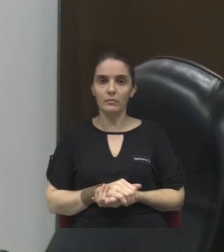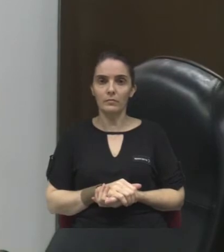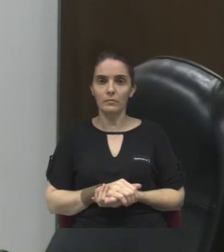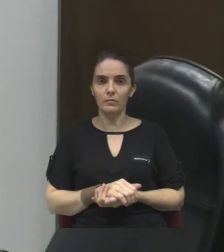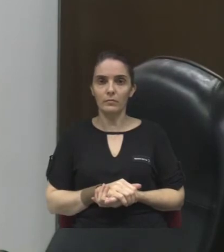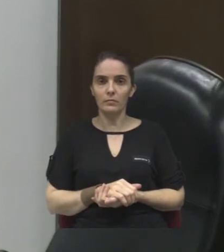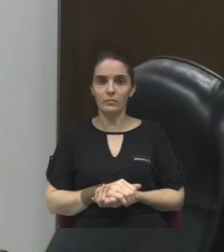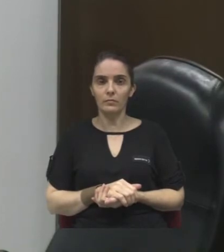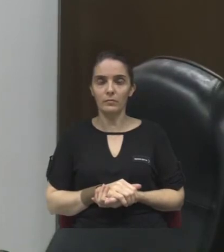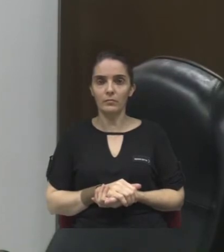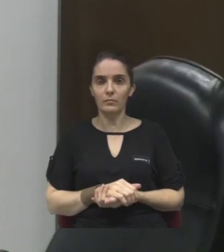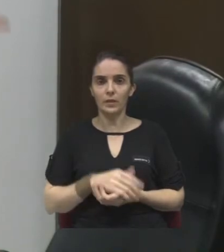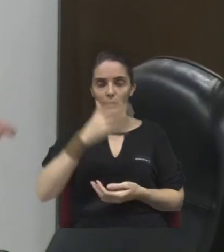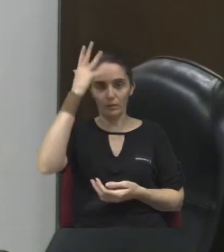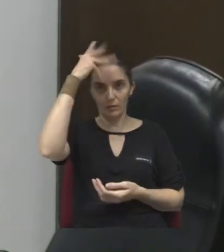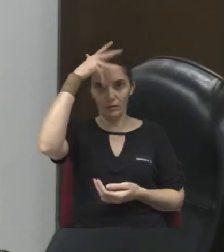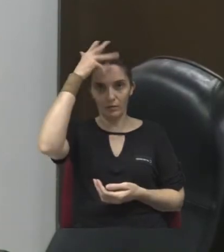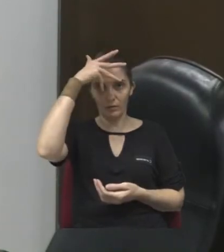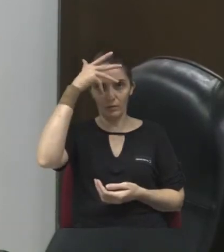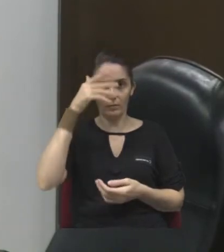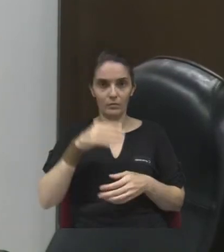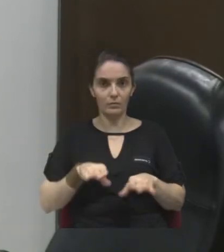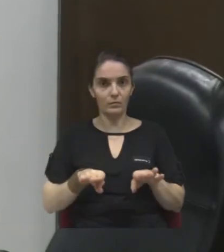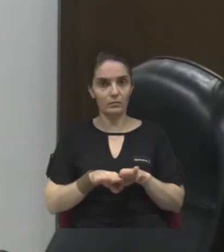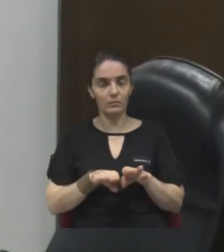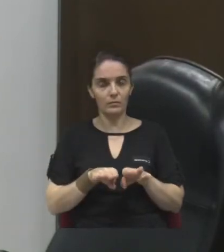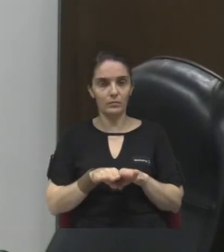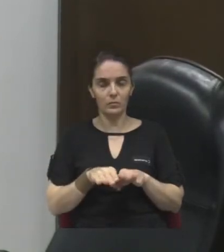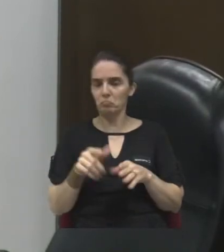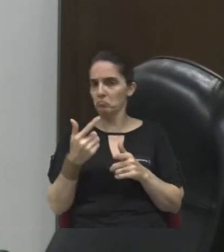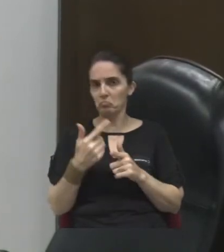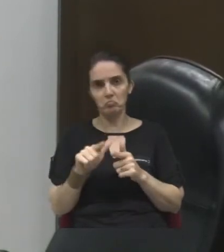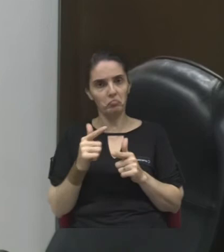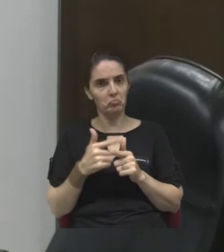também ali, então a gente teria problema com a